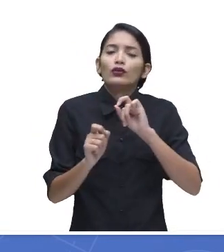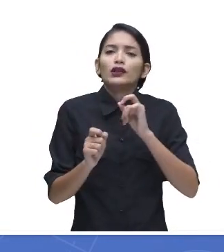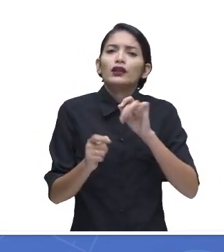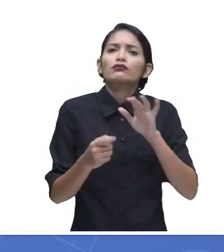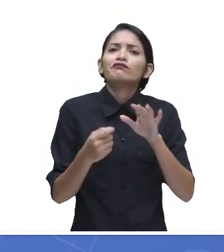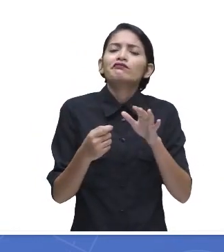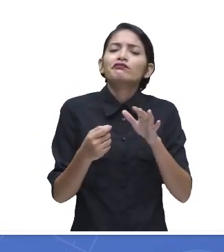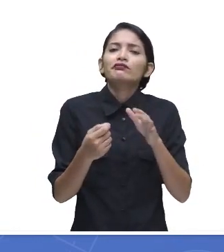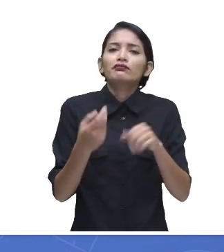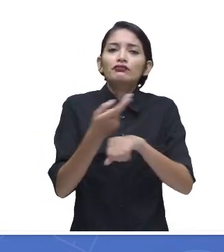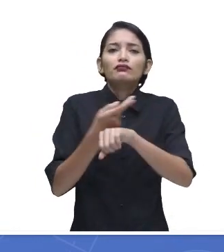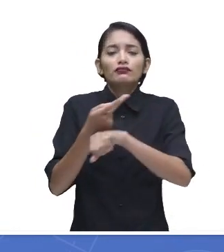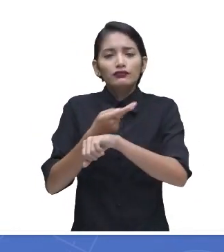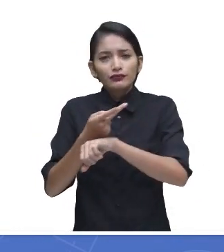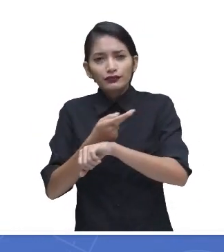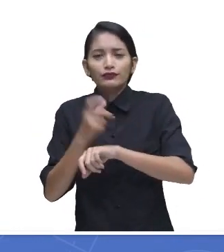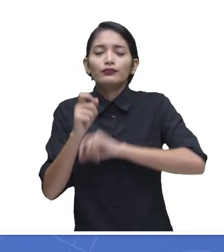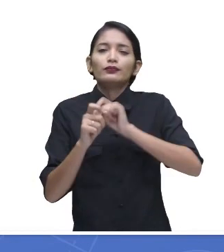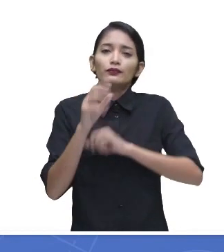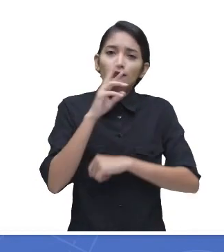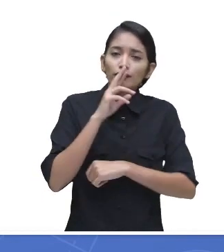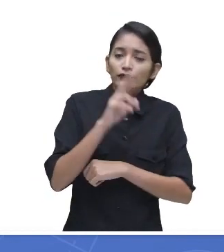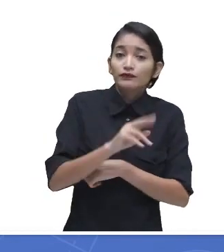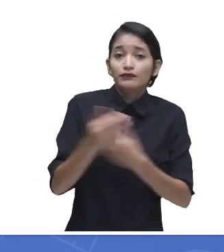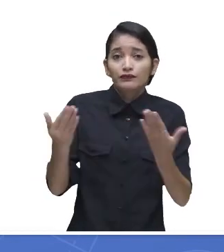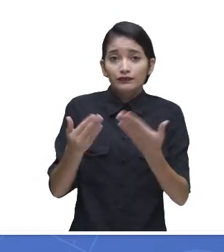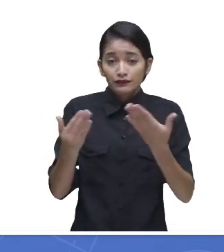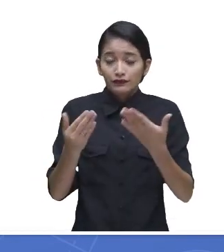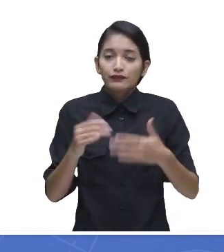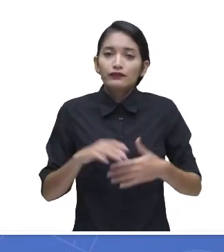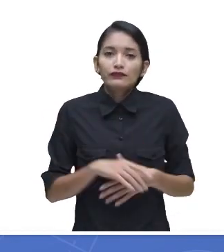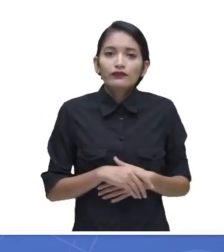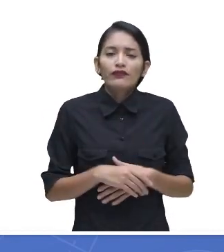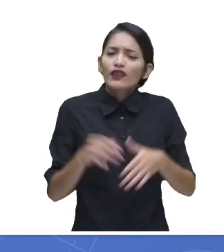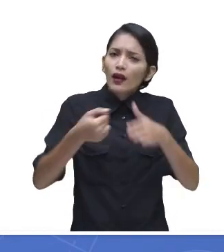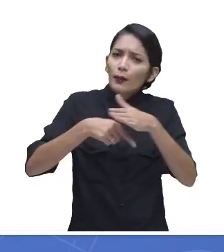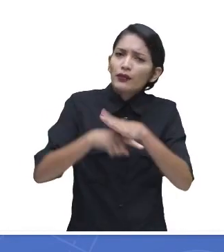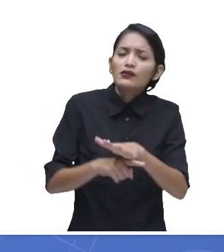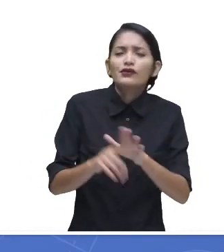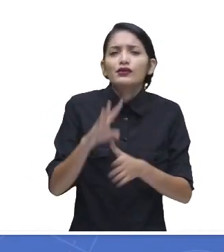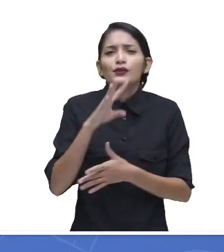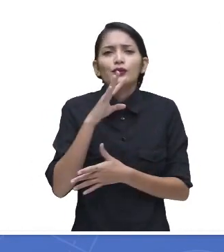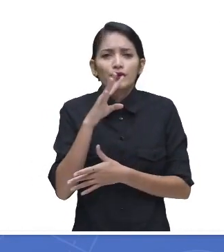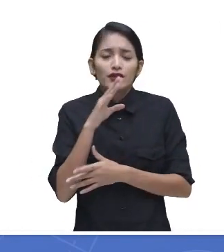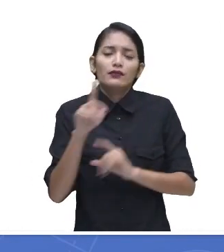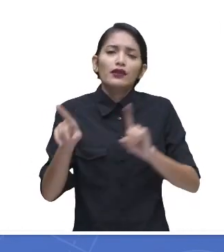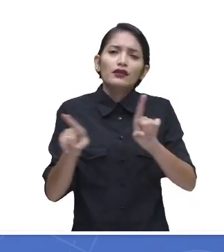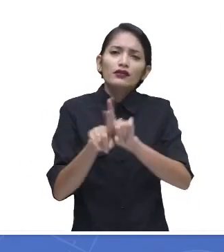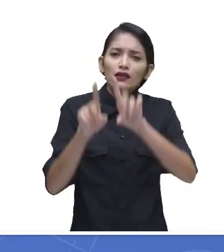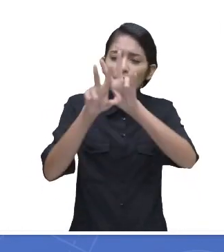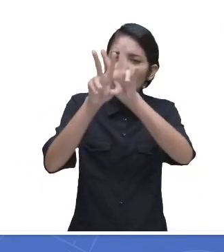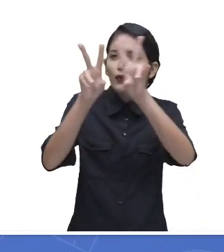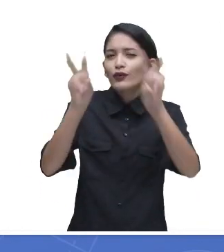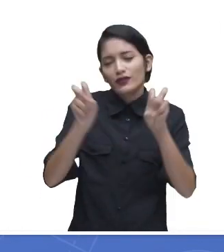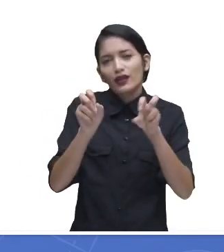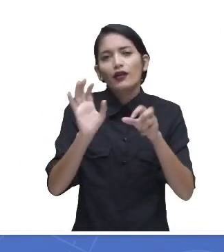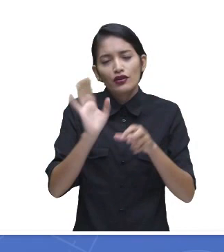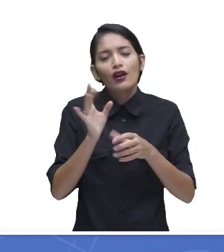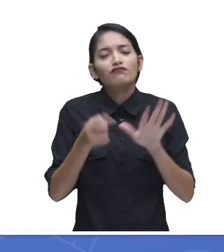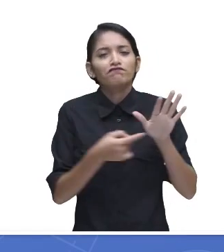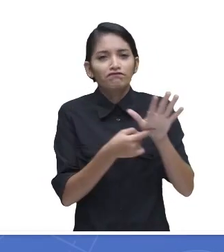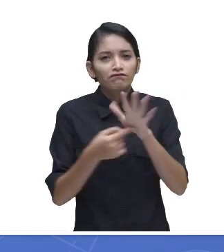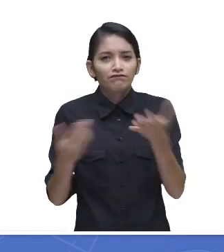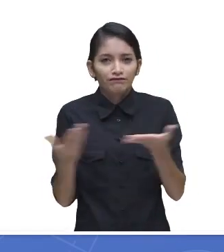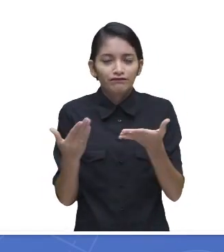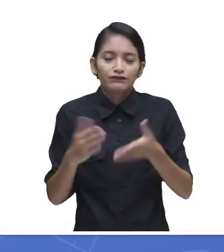buscando aí, através dessas respostas da aula de hoje, aprofundar o conhecimento, né, o tema que nós trouxemos para a nossa aula de